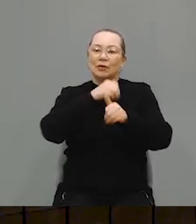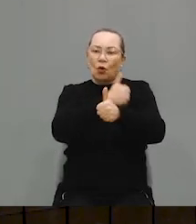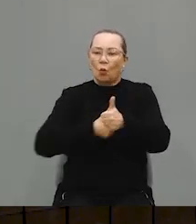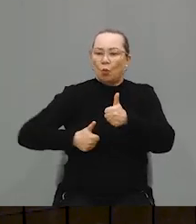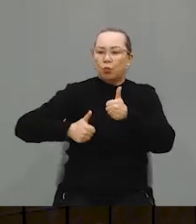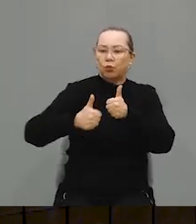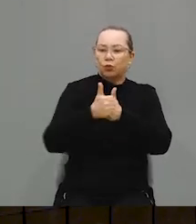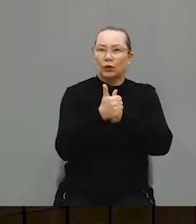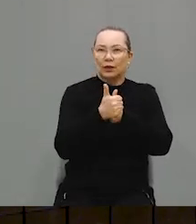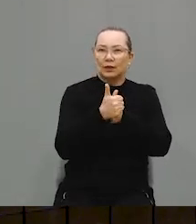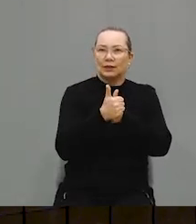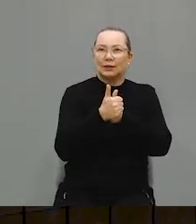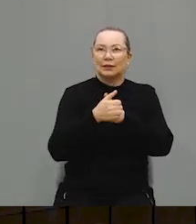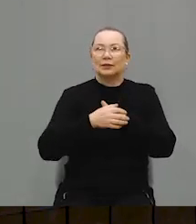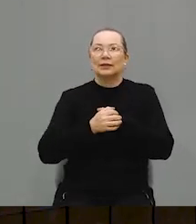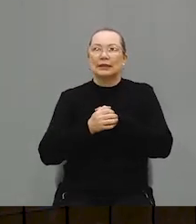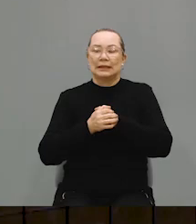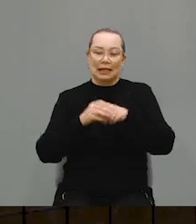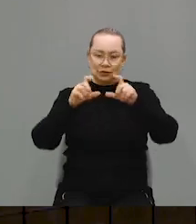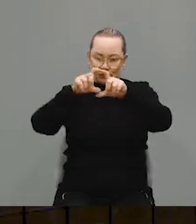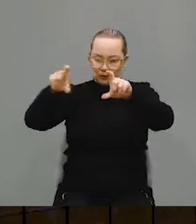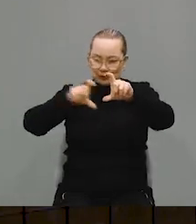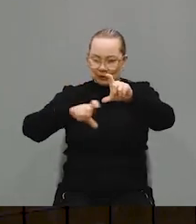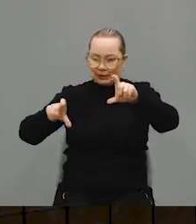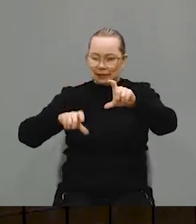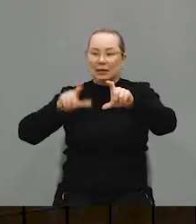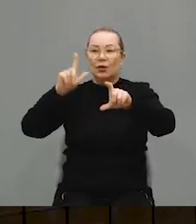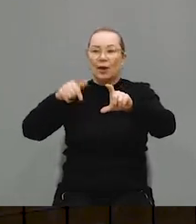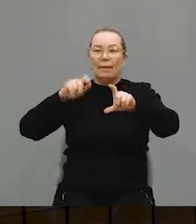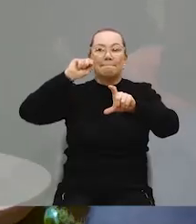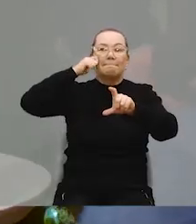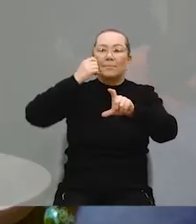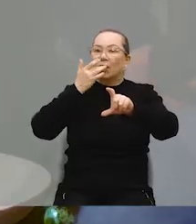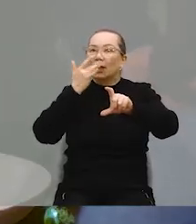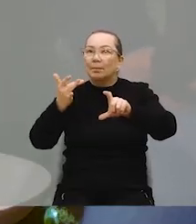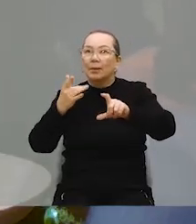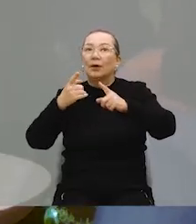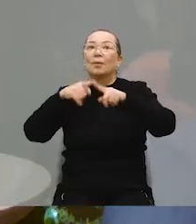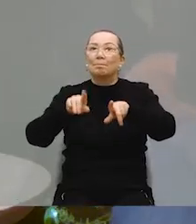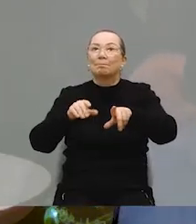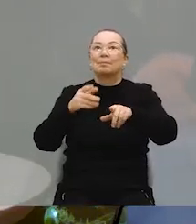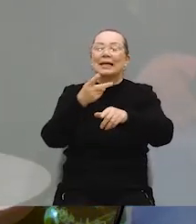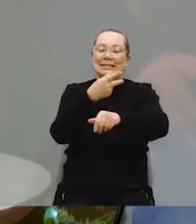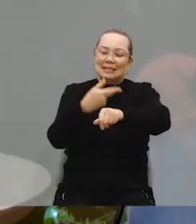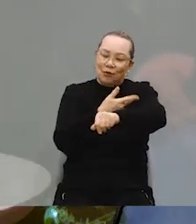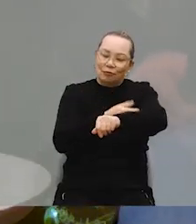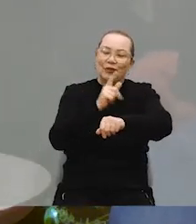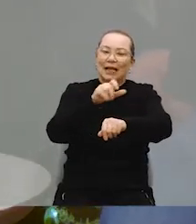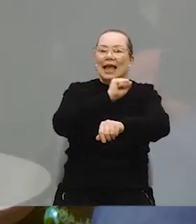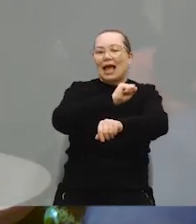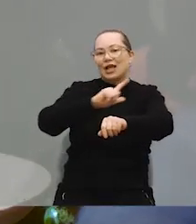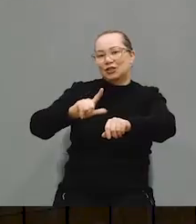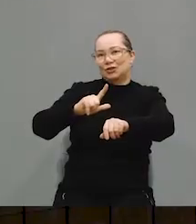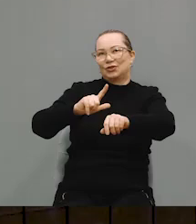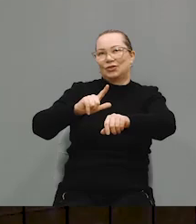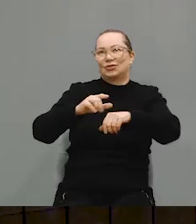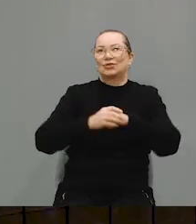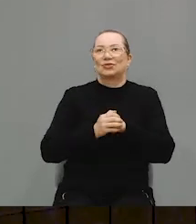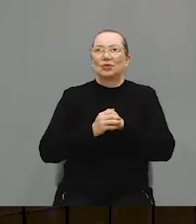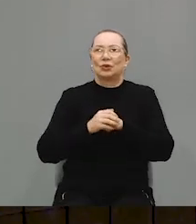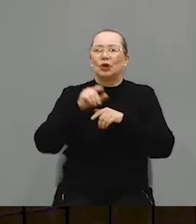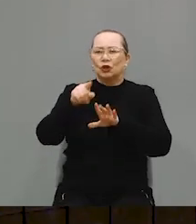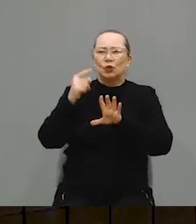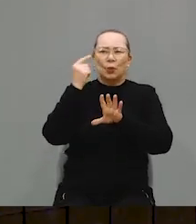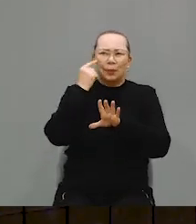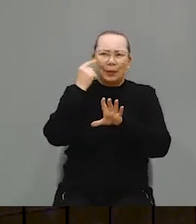As tiras são em PB, preto e branco, e o azul dela prevalece, claro, para dar a ênfase na personagem. Tu